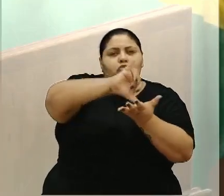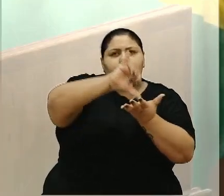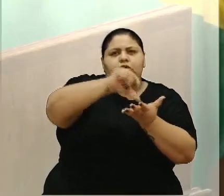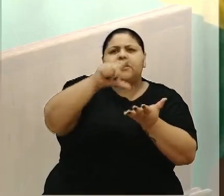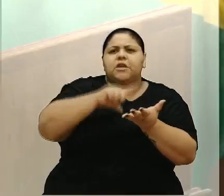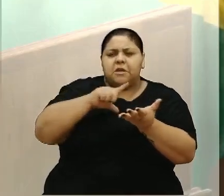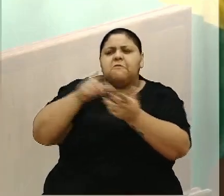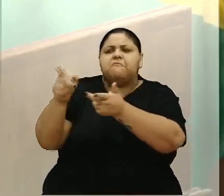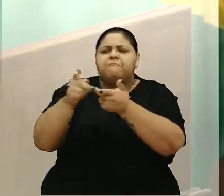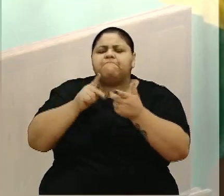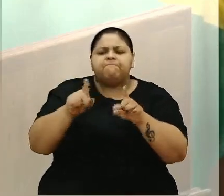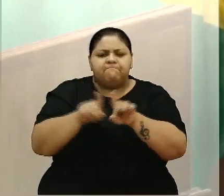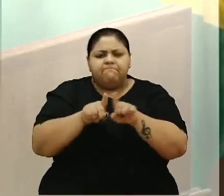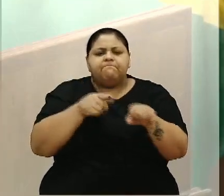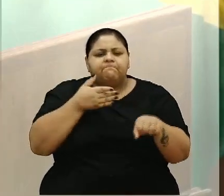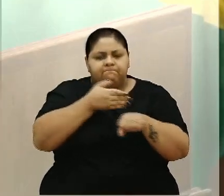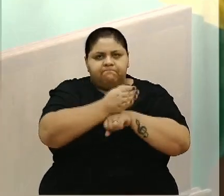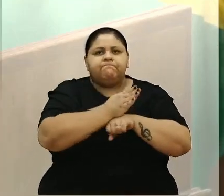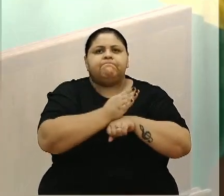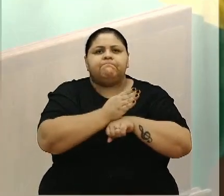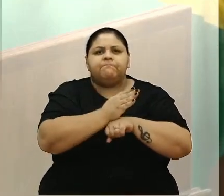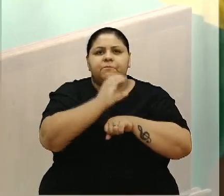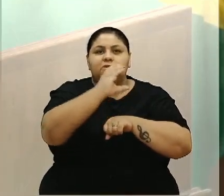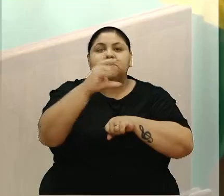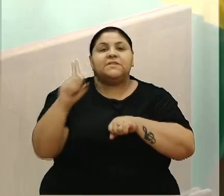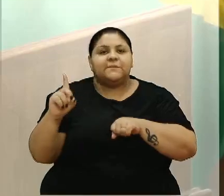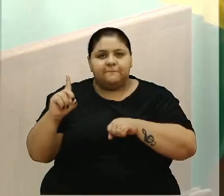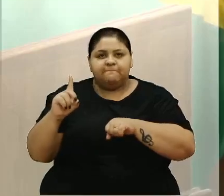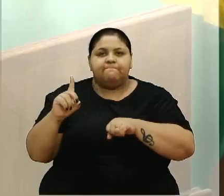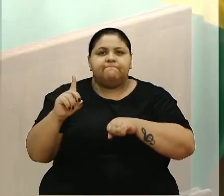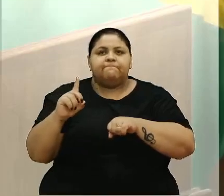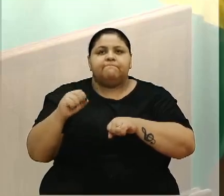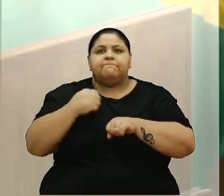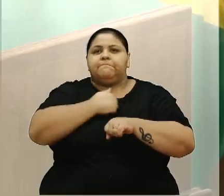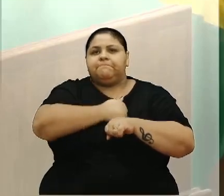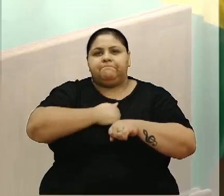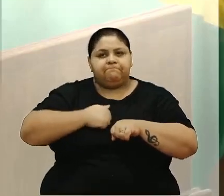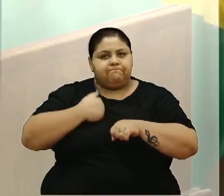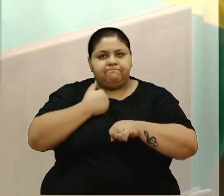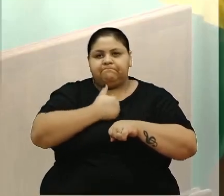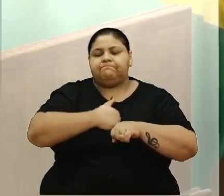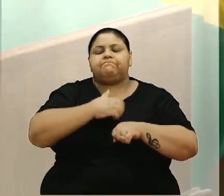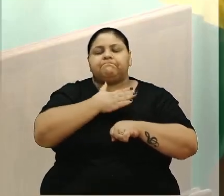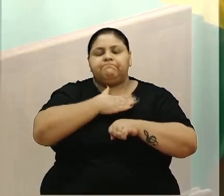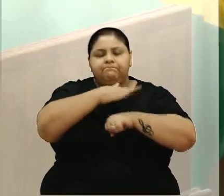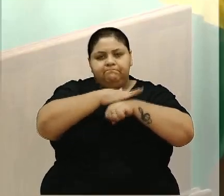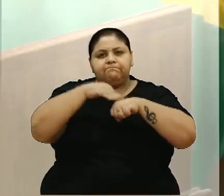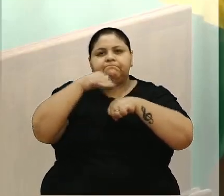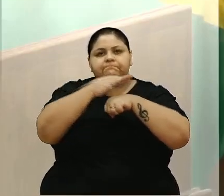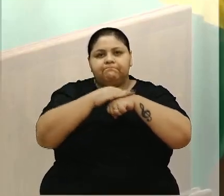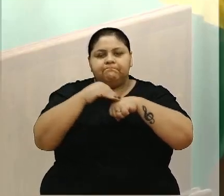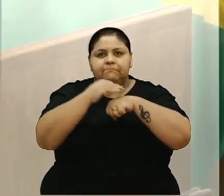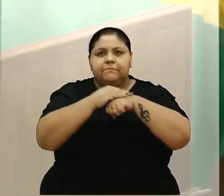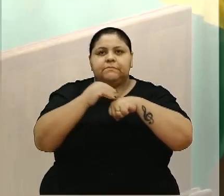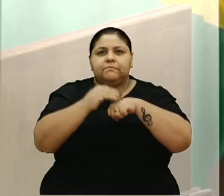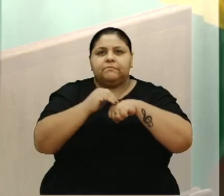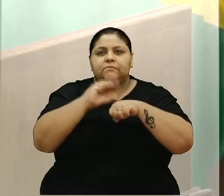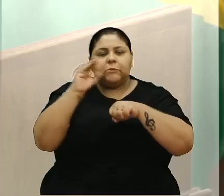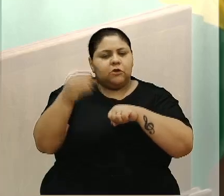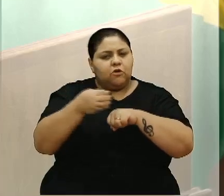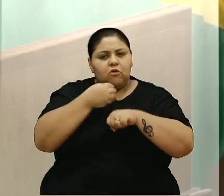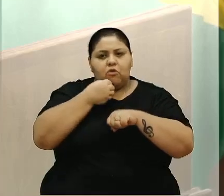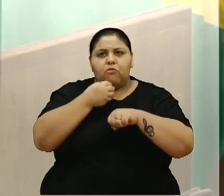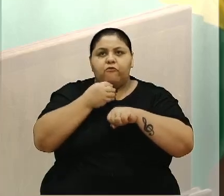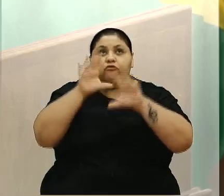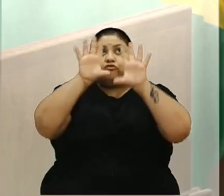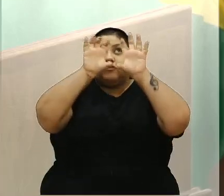lá participando dos CDs. Com sua humildade, com sua generosidade, com certeza o céu, a partir